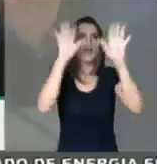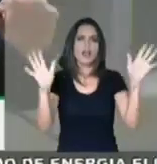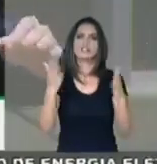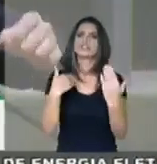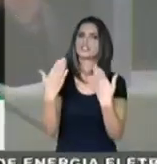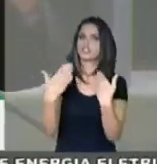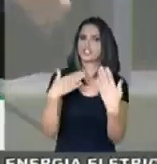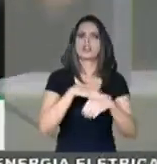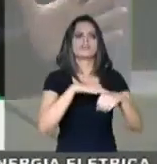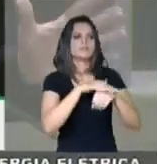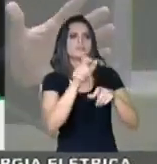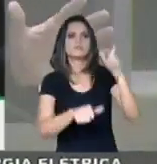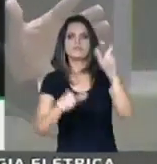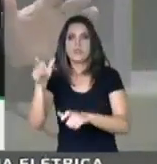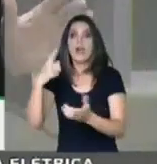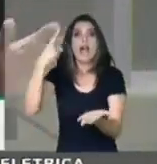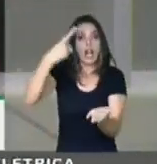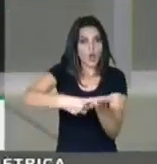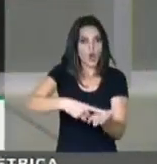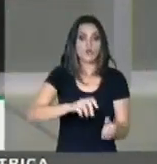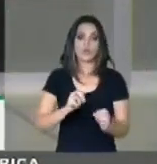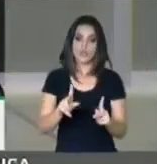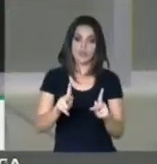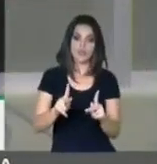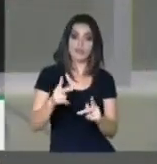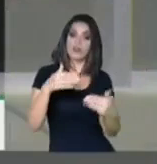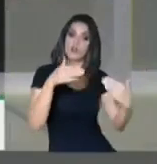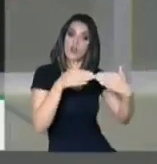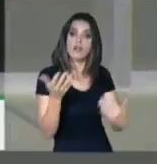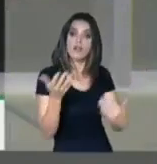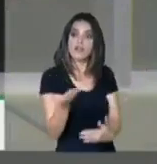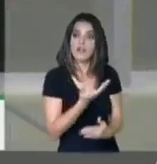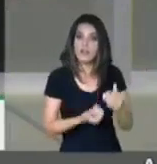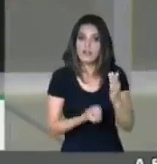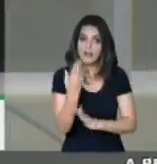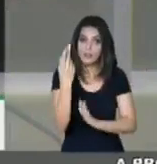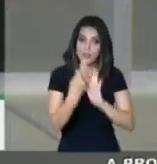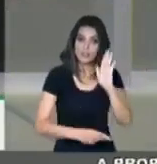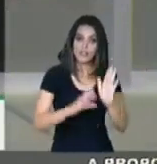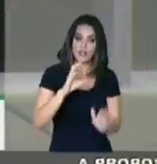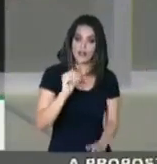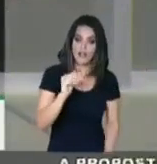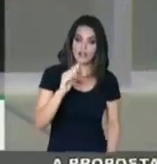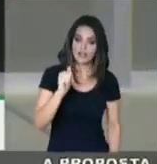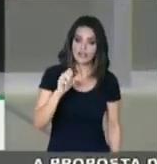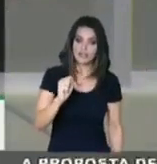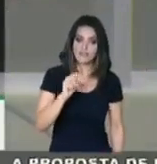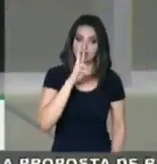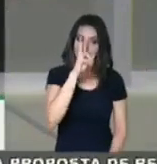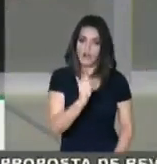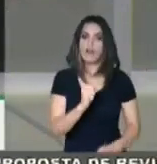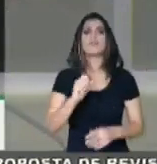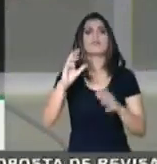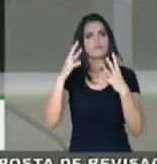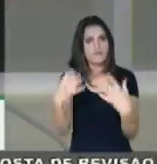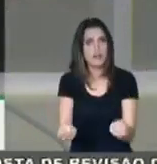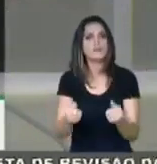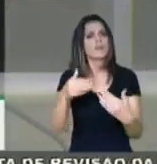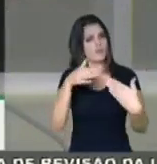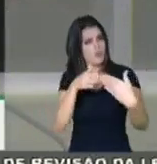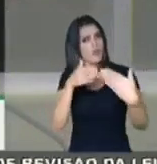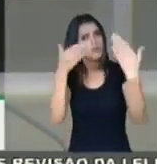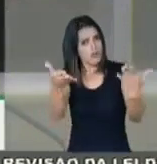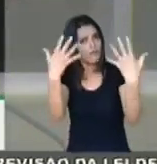dialogamos com diversos deputados que têm acordo nisso. Se quer fazer um projeto para fortalecer os CACs, que façamos, e eu estou de